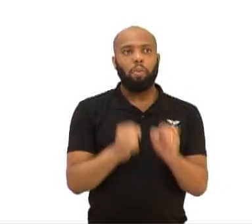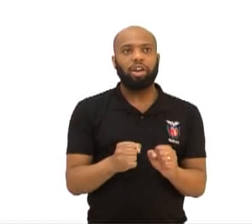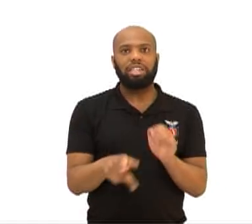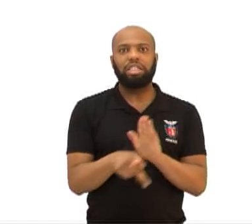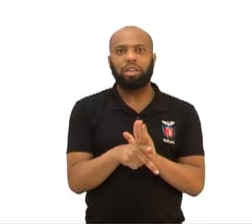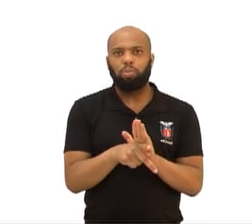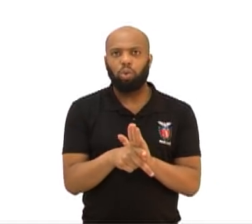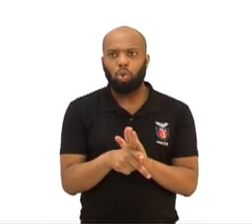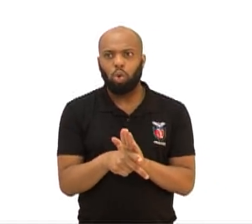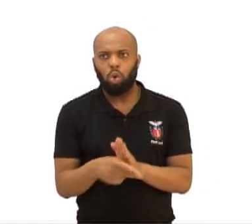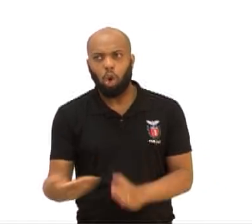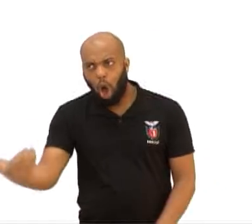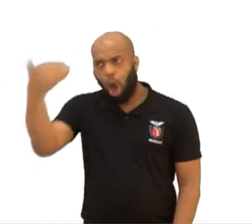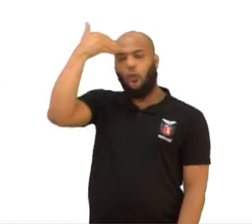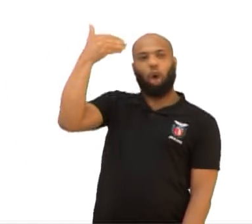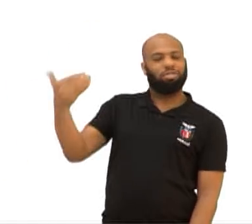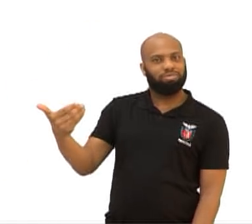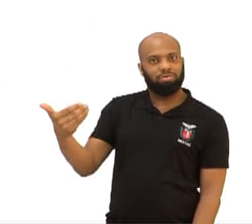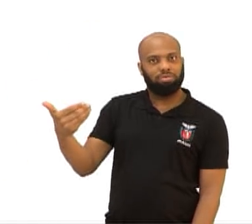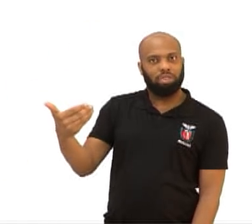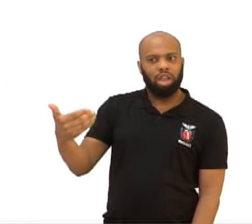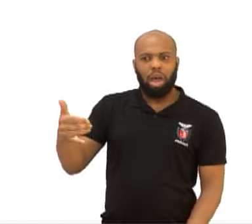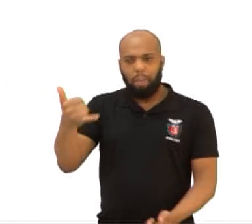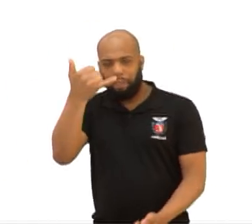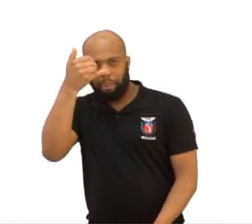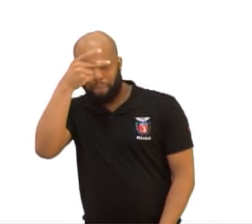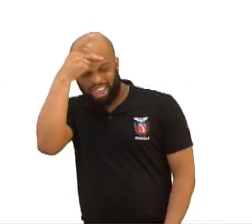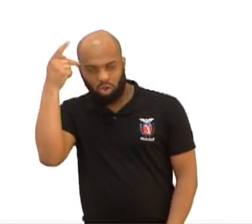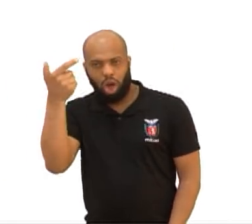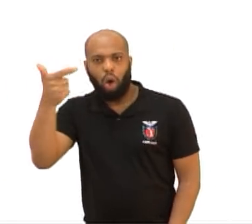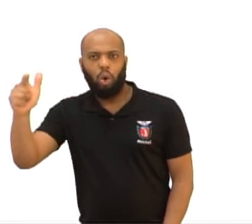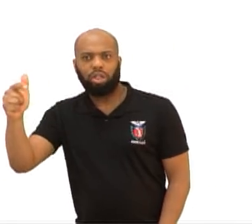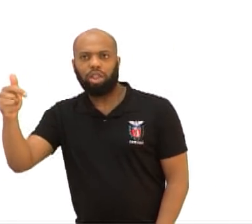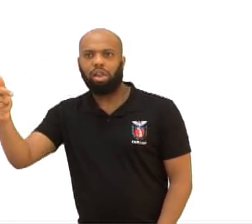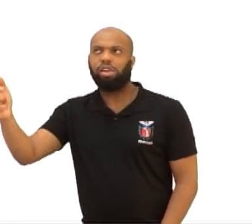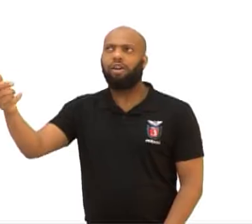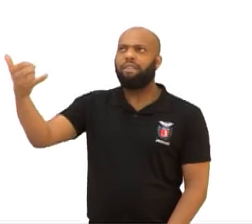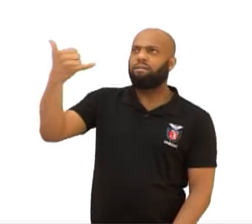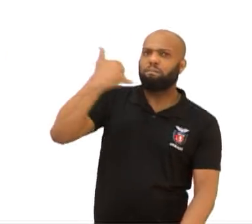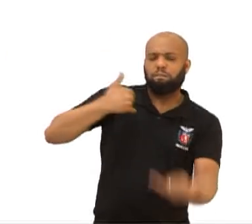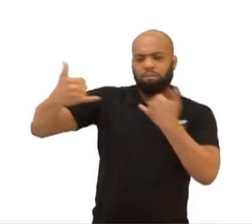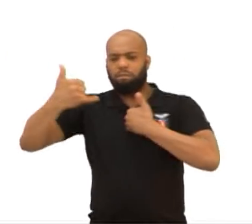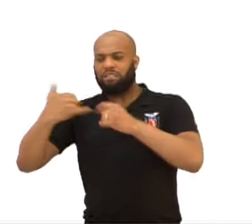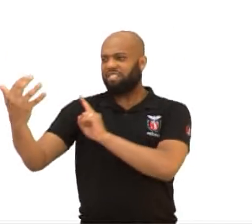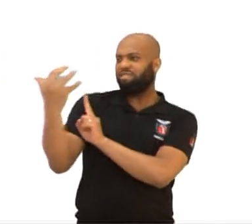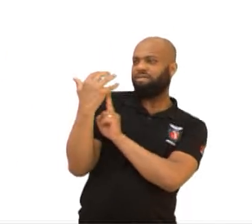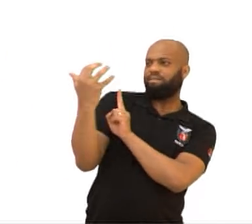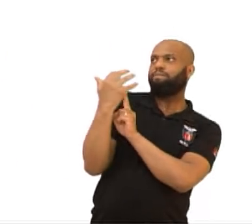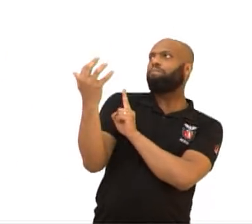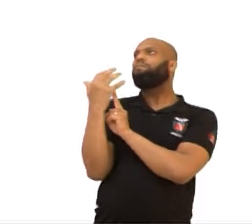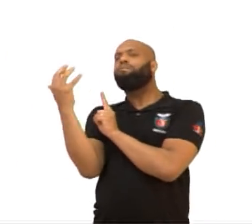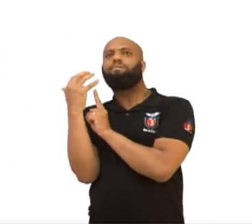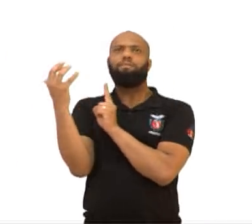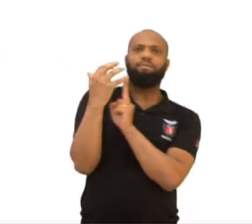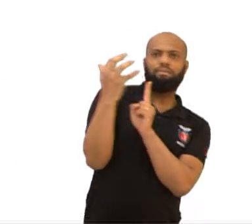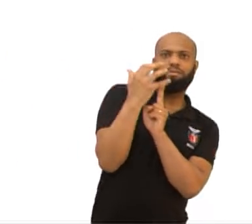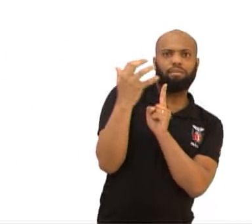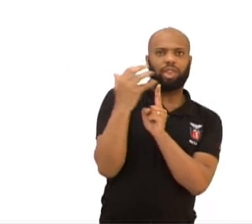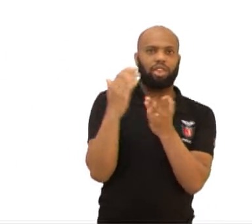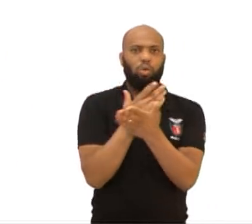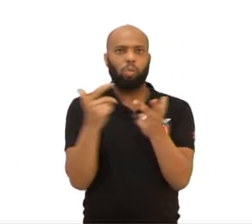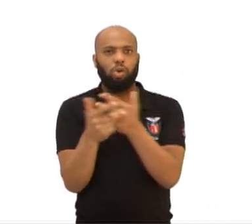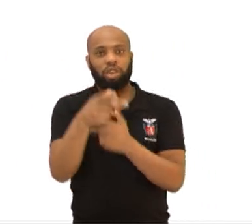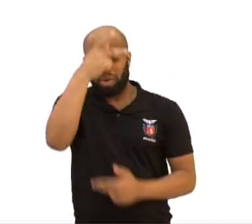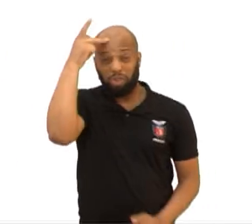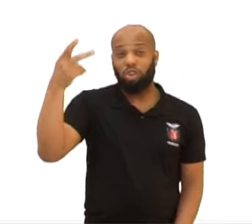minha cabeça, né? Então, se a gente for ler ali novamente o textinho, a gente vai ver que significa alguma coisa que